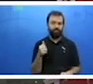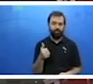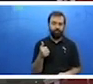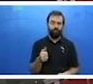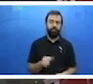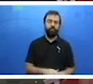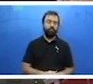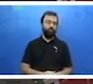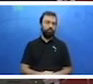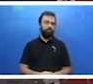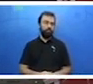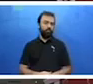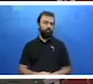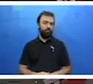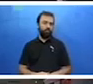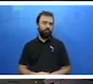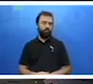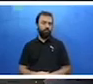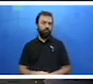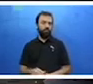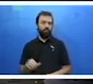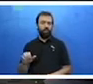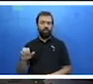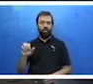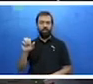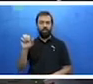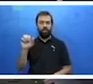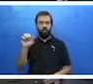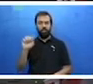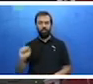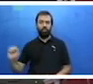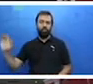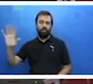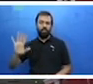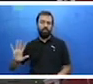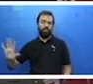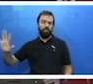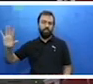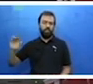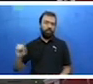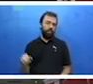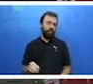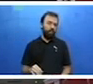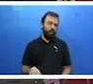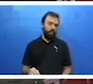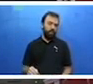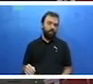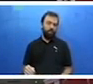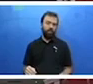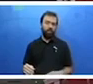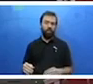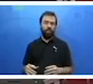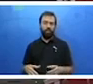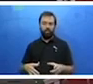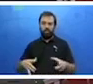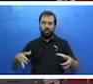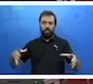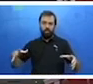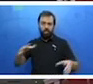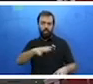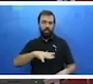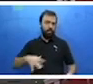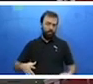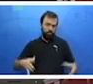Tá verdadeira. Sudeste tem maior área, mas é a segunda menos populosa? Sudeste tem a maior